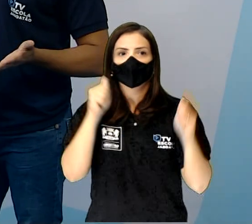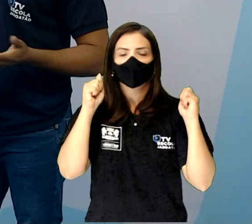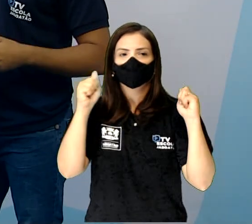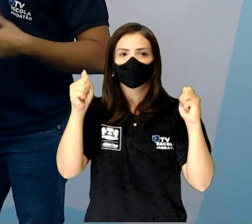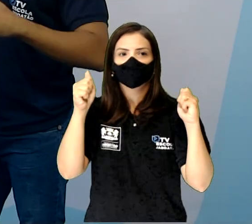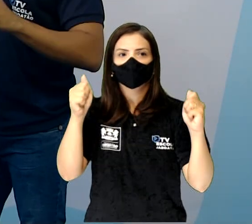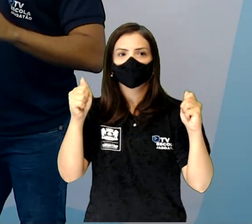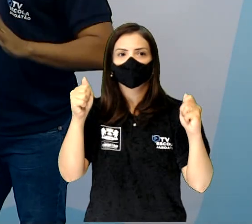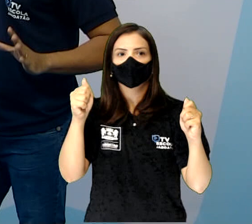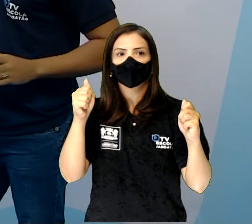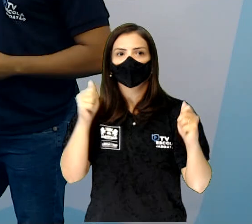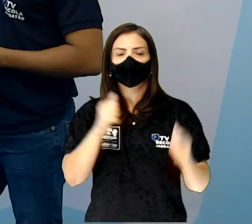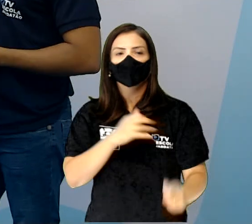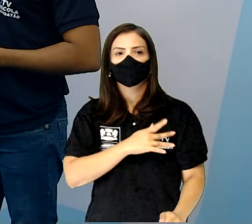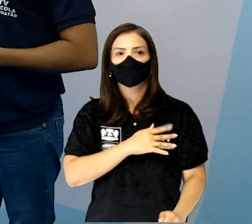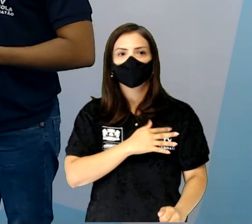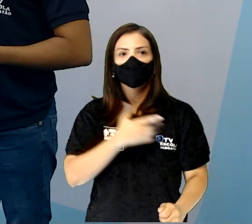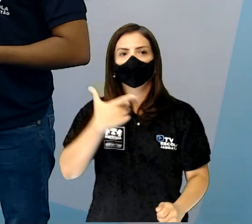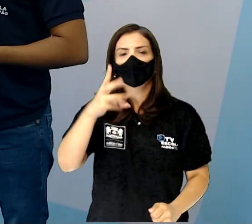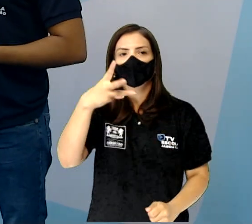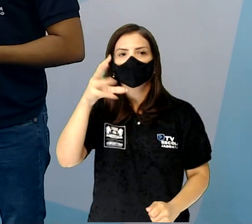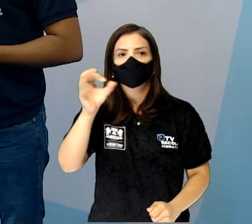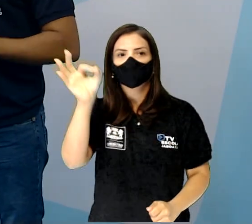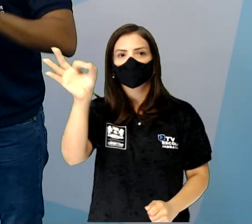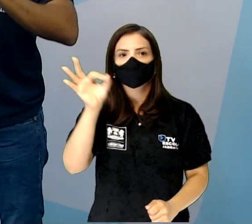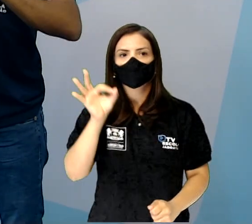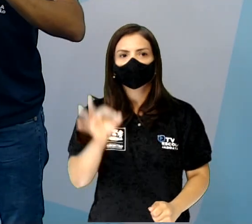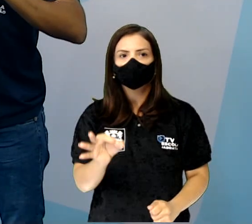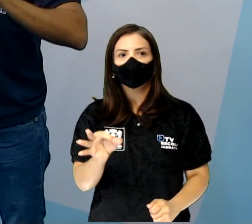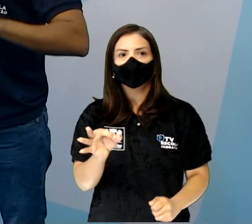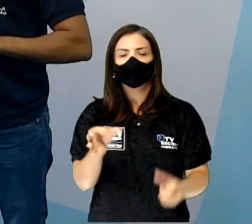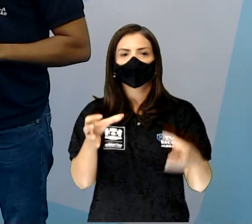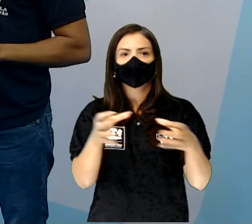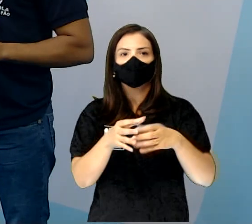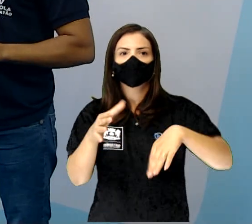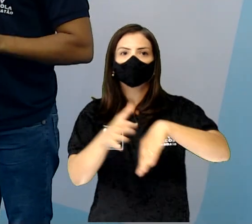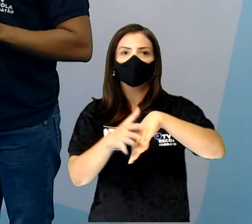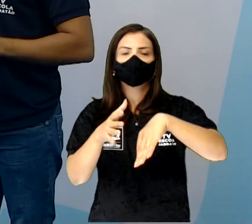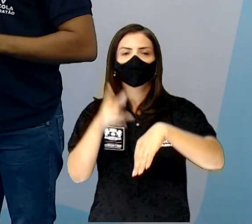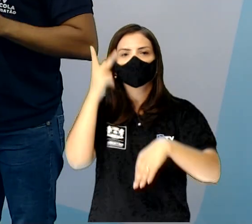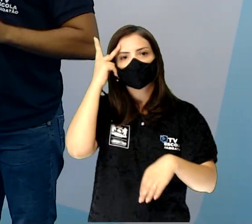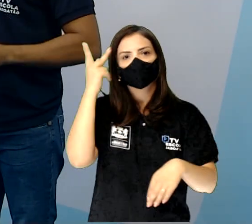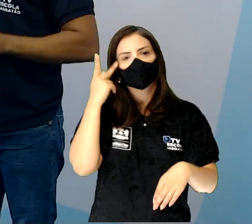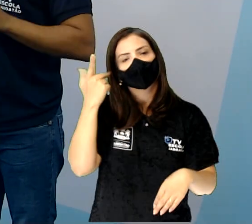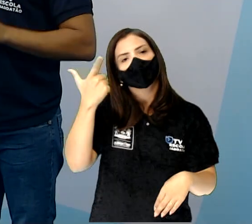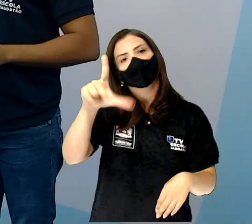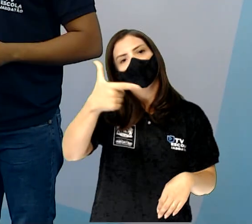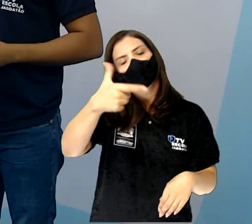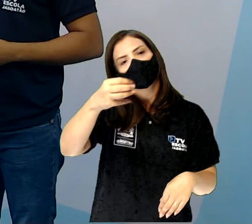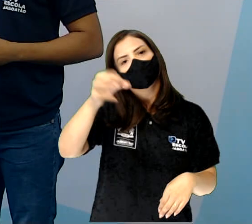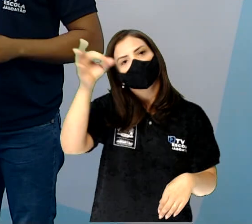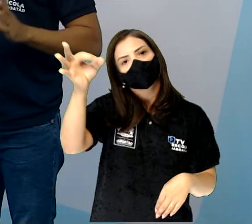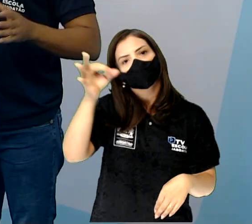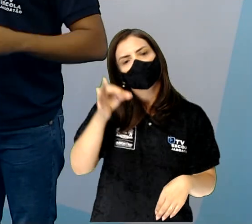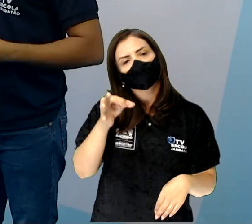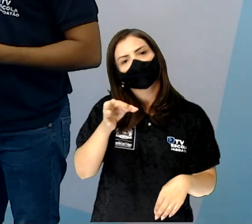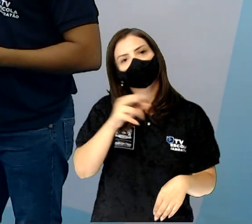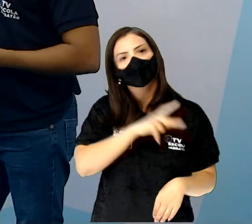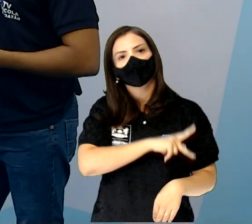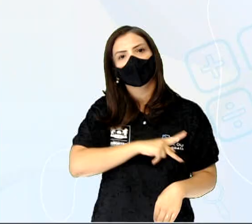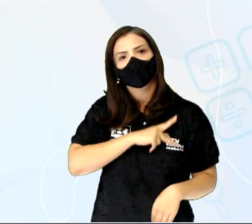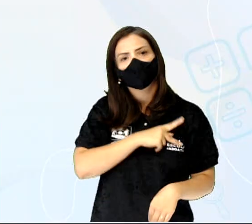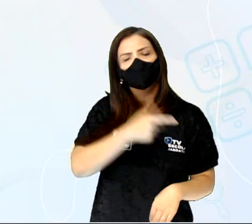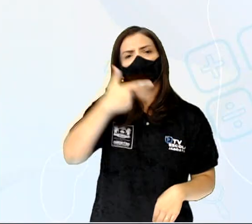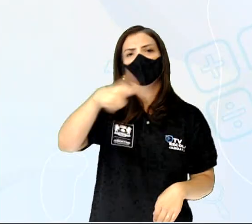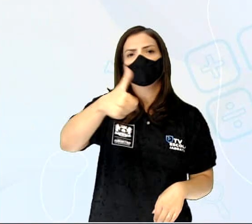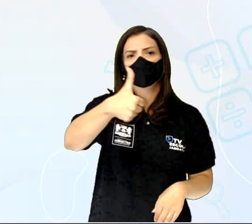Santos e o restante não gosta de futebol. Sabendo que existem 40 alunos na sala, quantos torcem para o São Paulo? Então vejam, ele